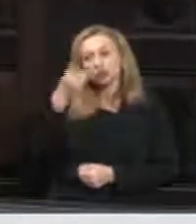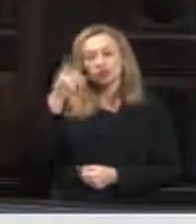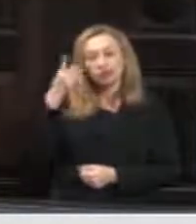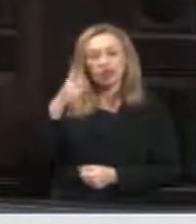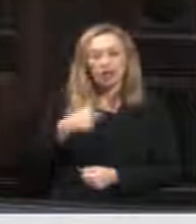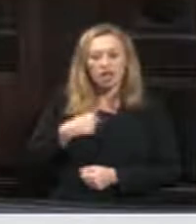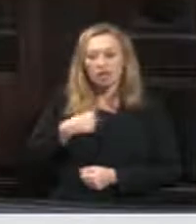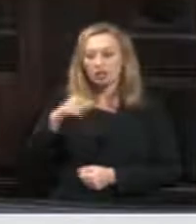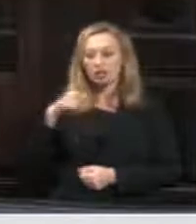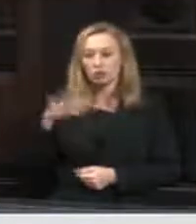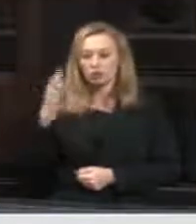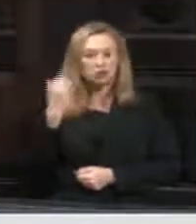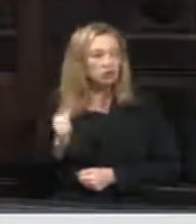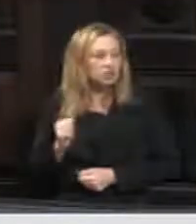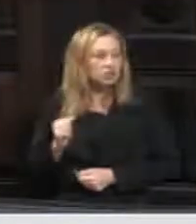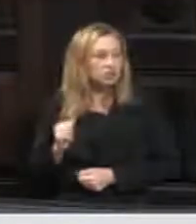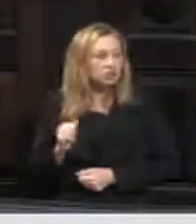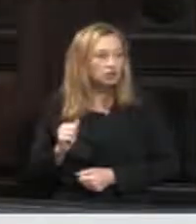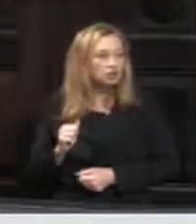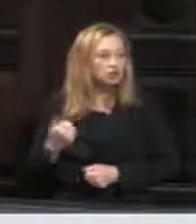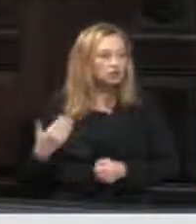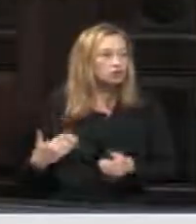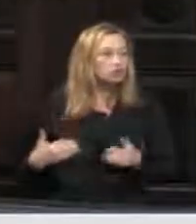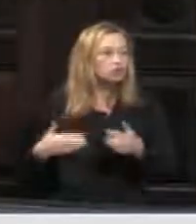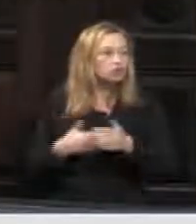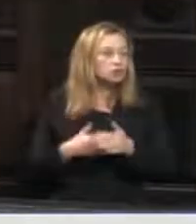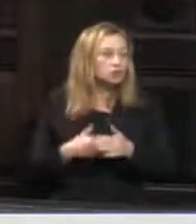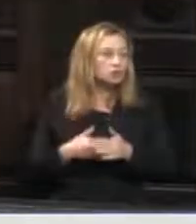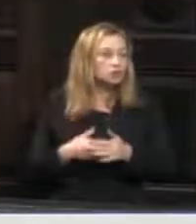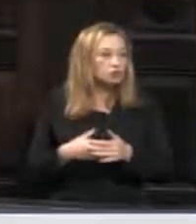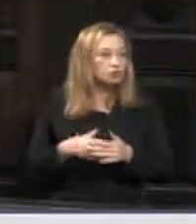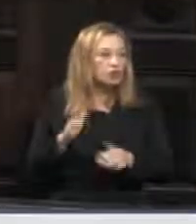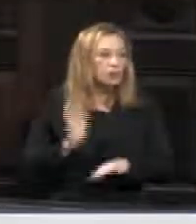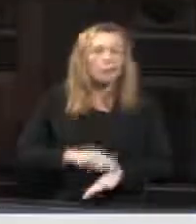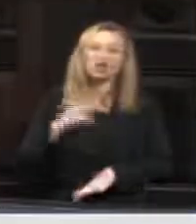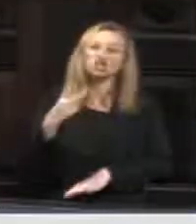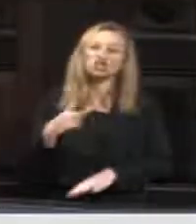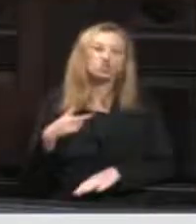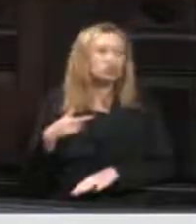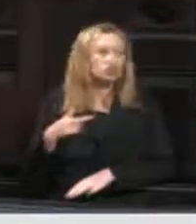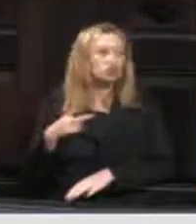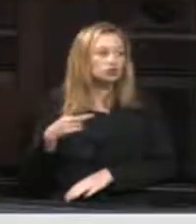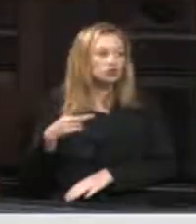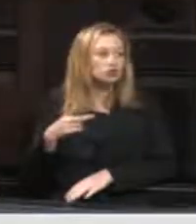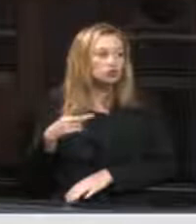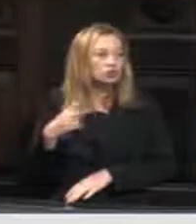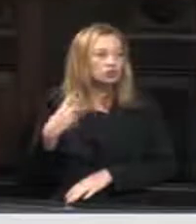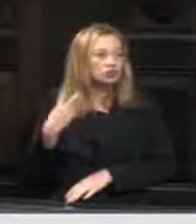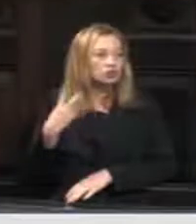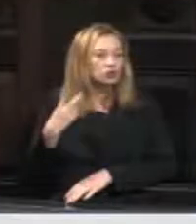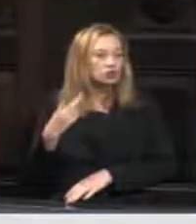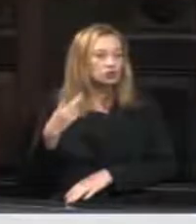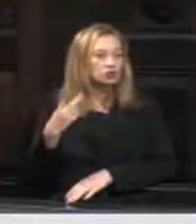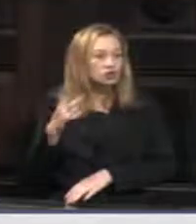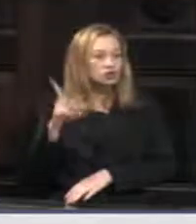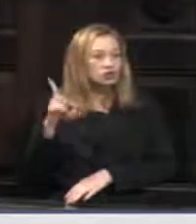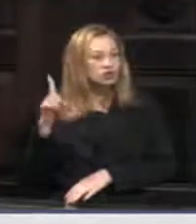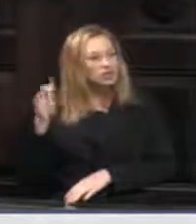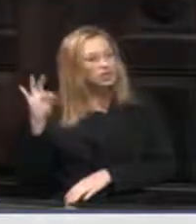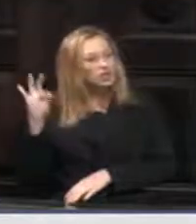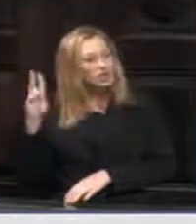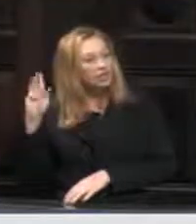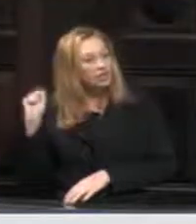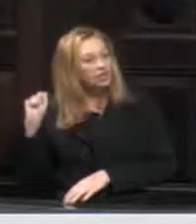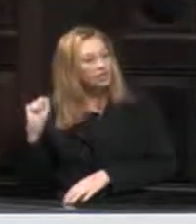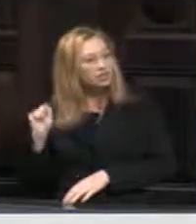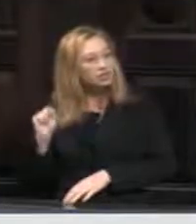Lucia, que estamos juntos nesse partido há mais de 2 décadas. Mas para não prosseguir, senhor presidente, eu ia